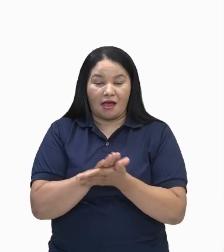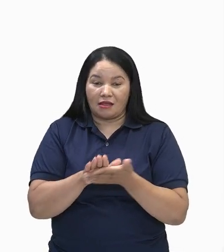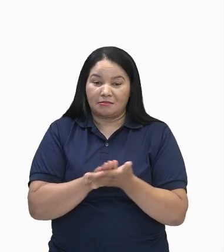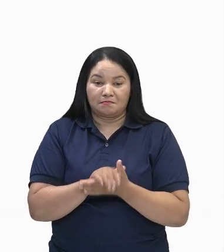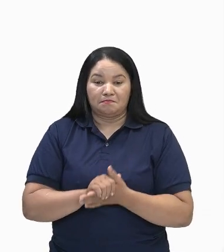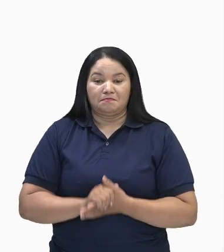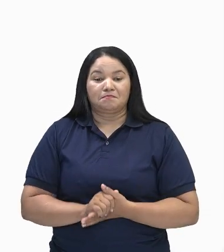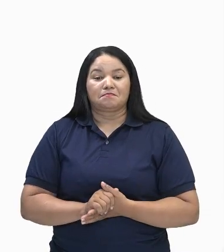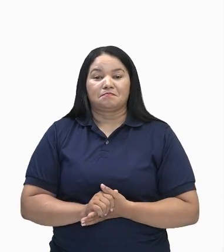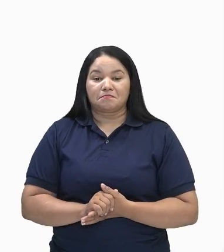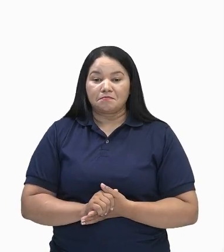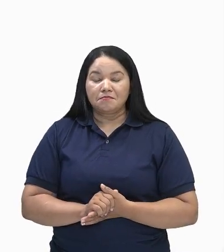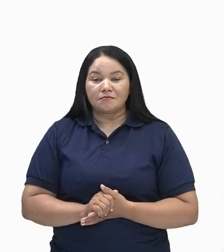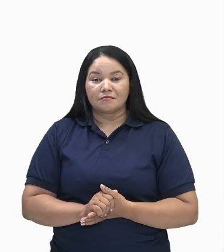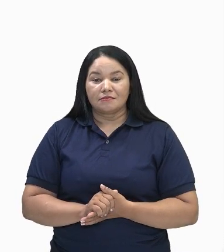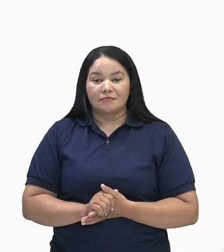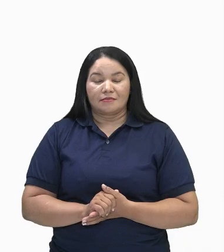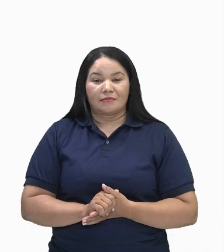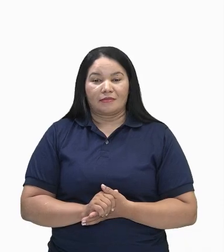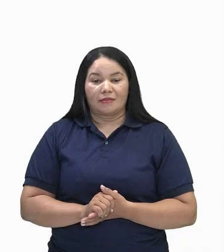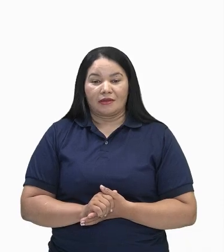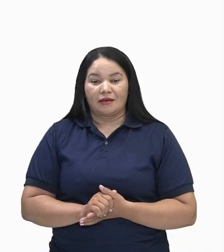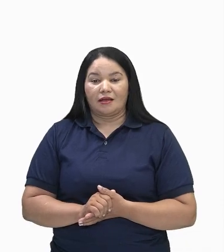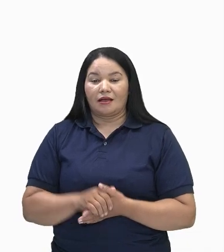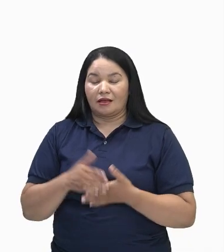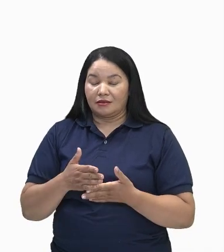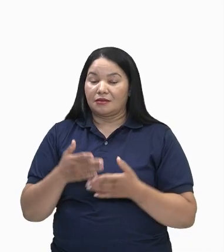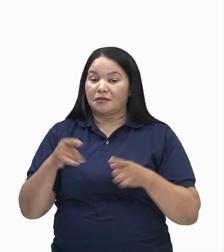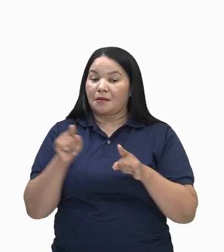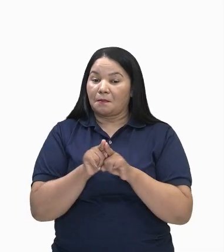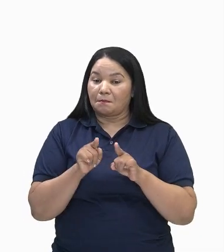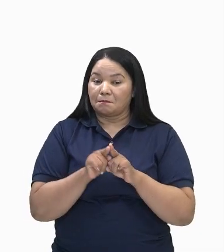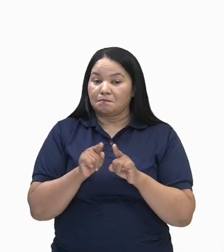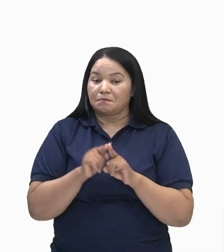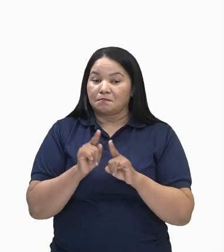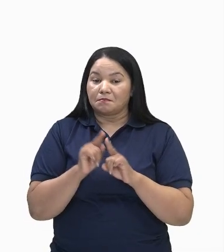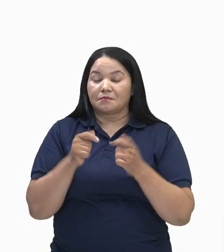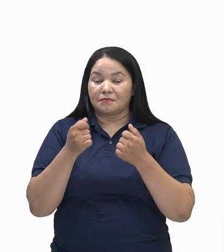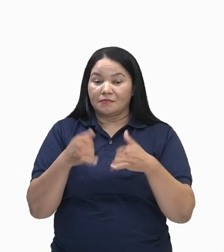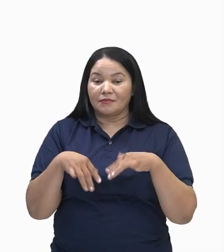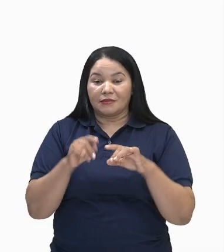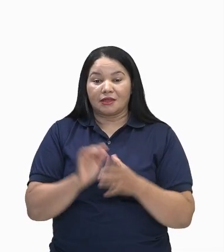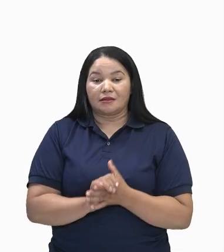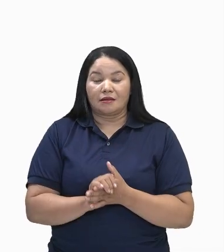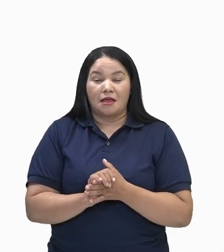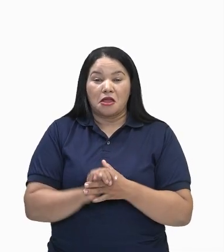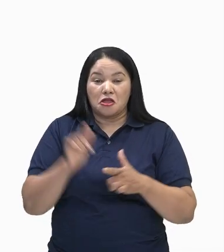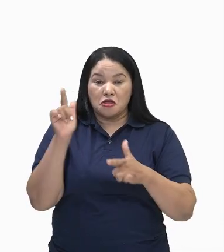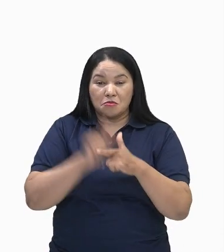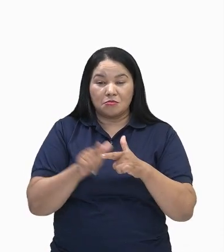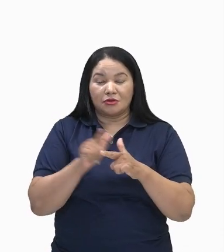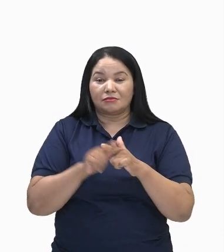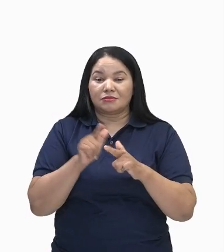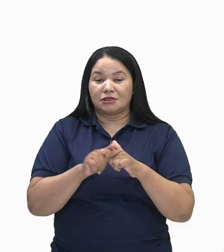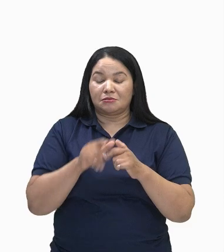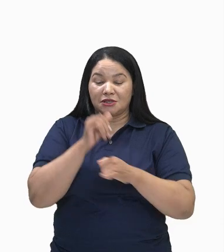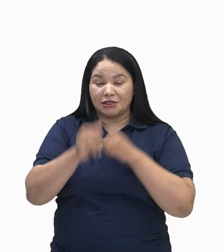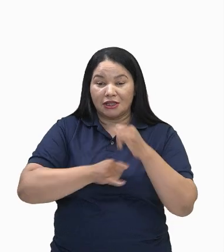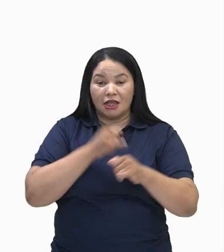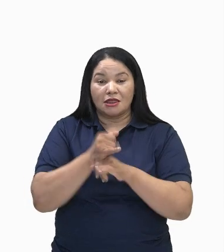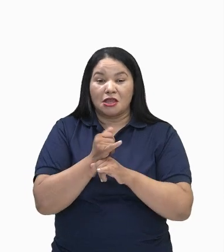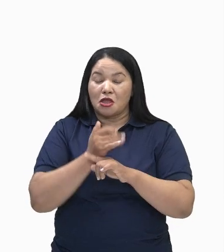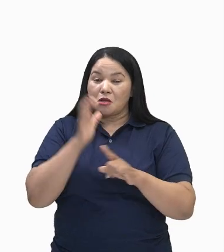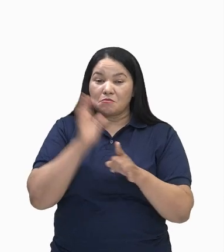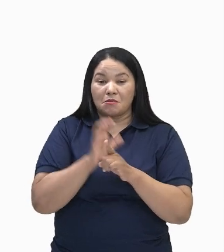de forma definitiva. Além disso, as instabilidades estão impactando